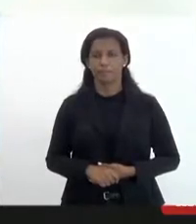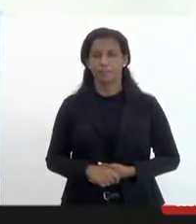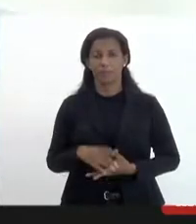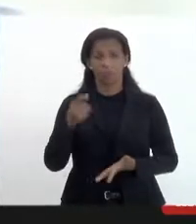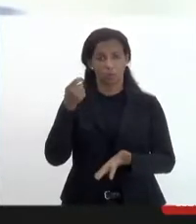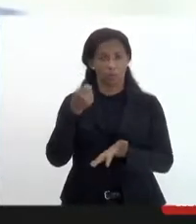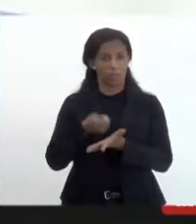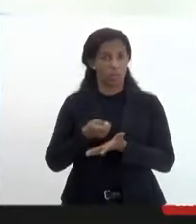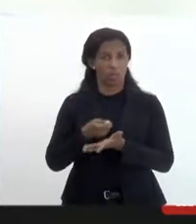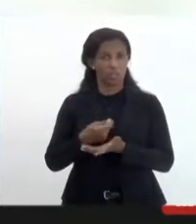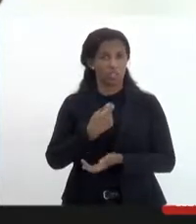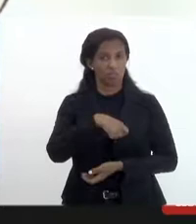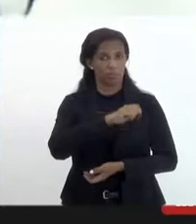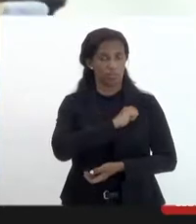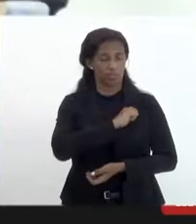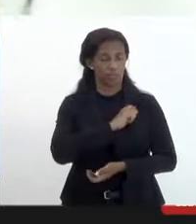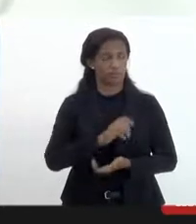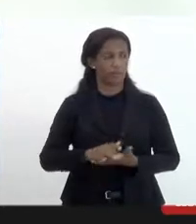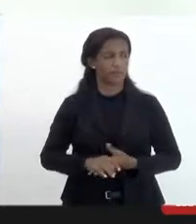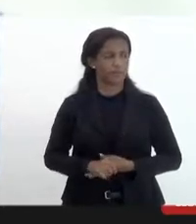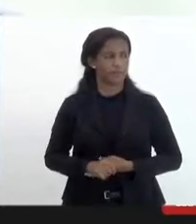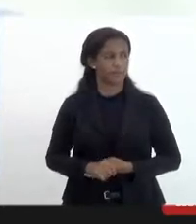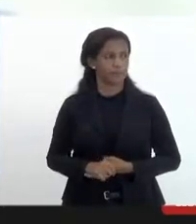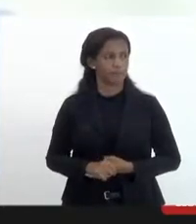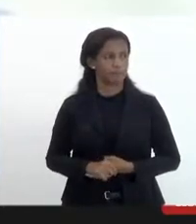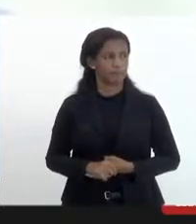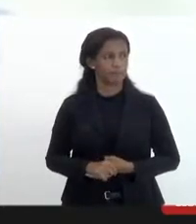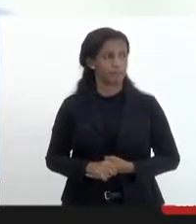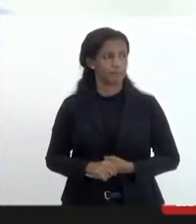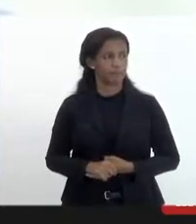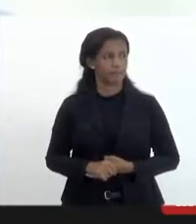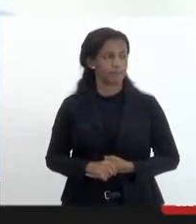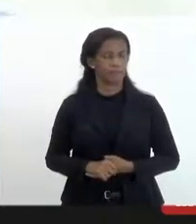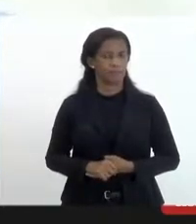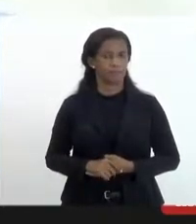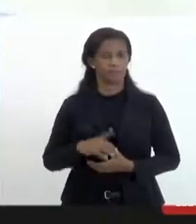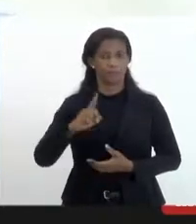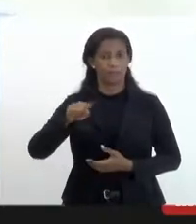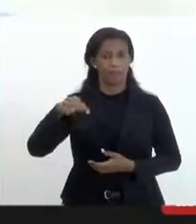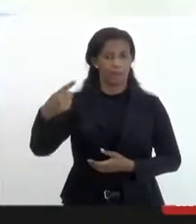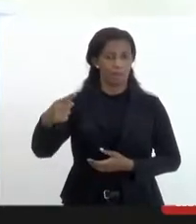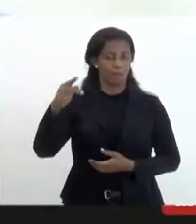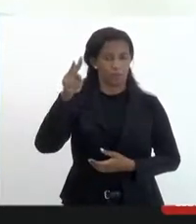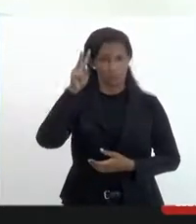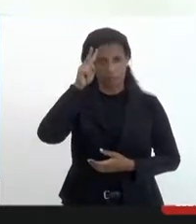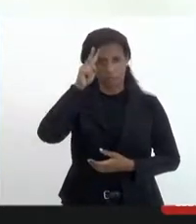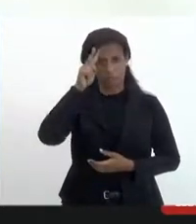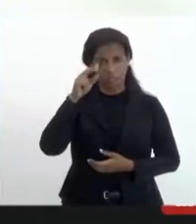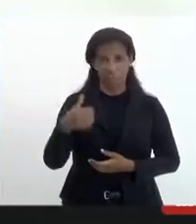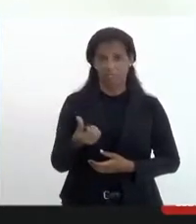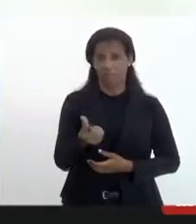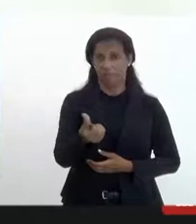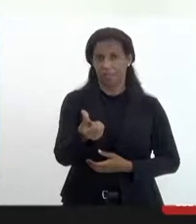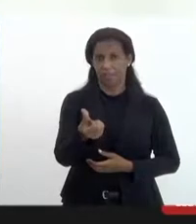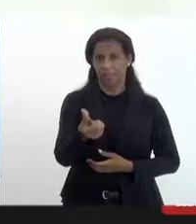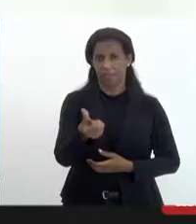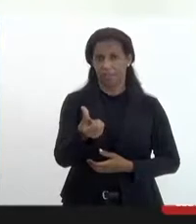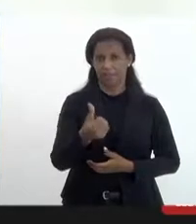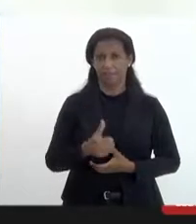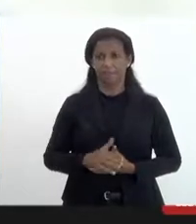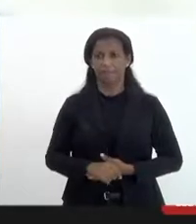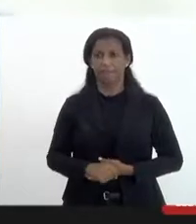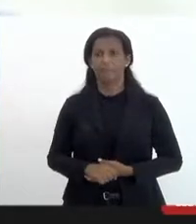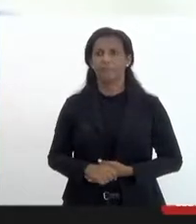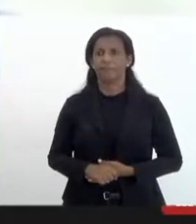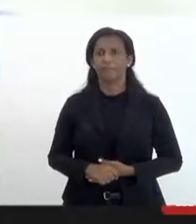de recuperação fiscal. Queria dizer que a próxima segunda-feira é dia 6.